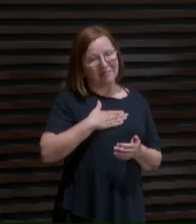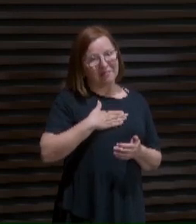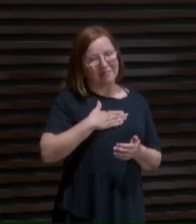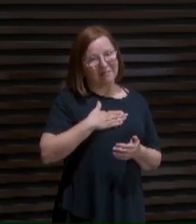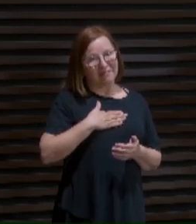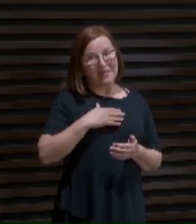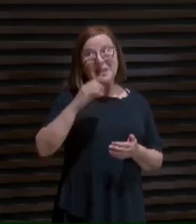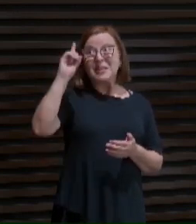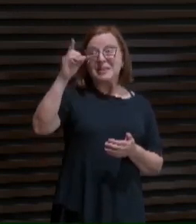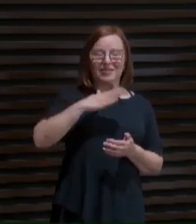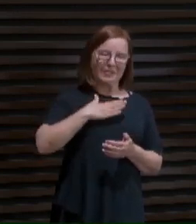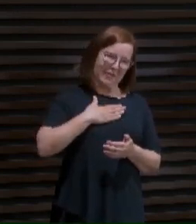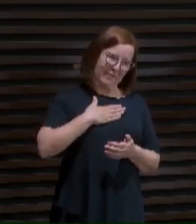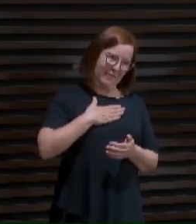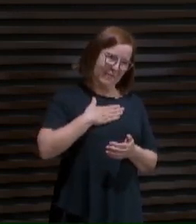e Deus meu.